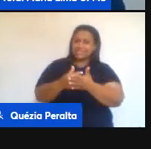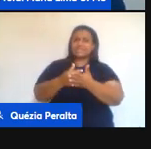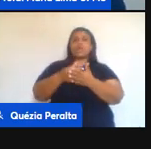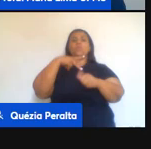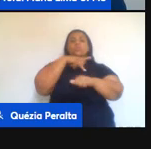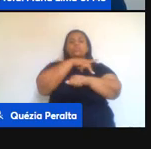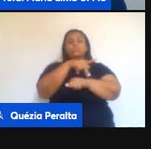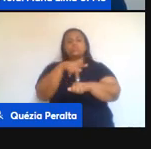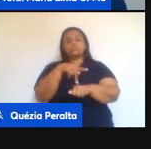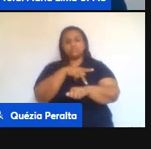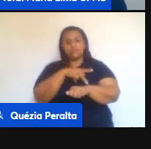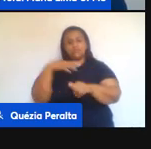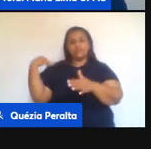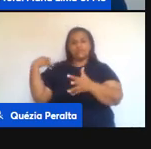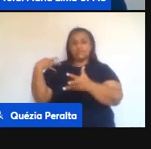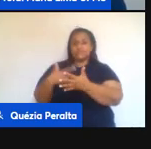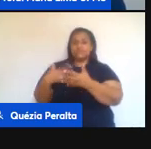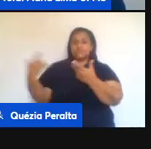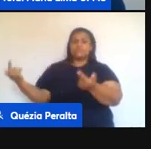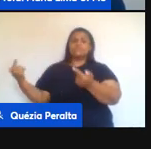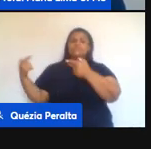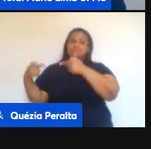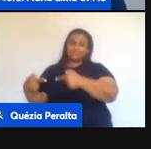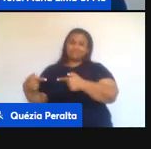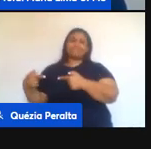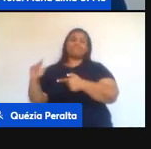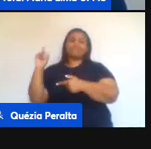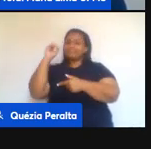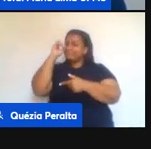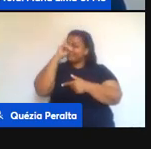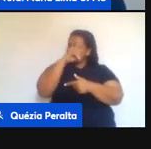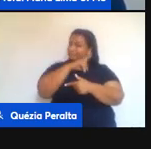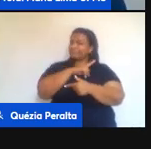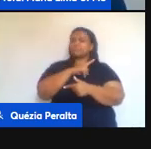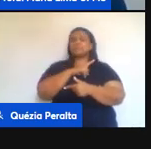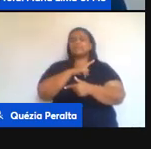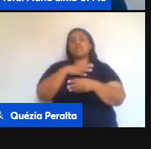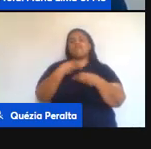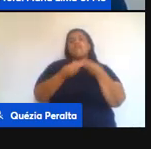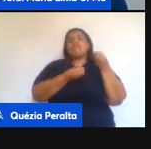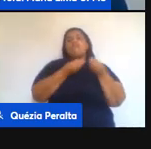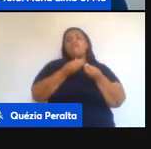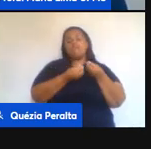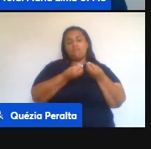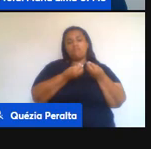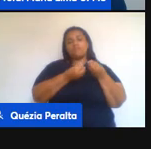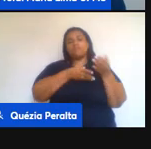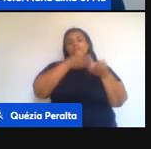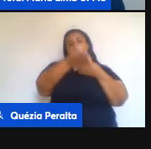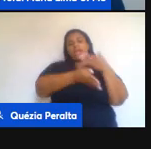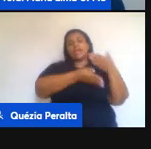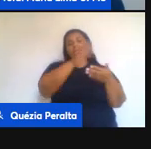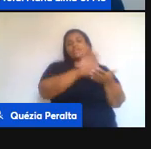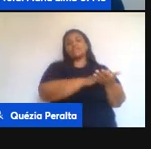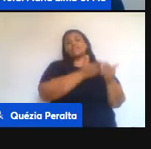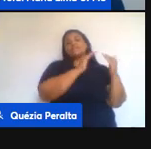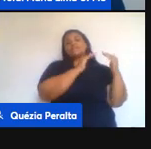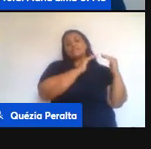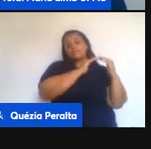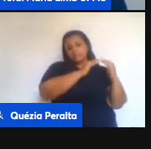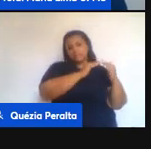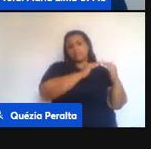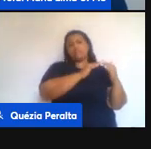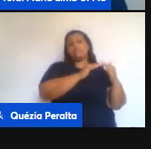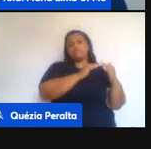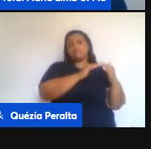tradição político-institucional autoritária. Então, como a gente pode enfrentar isso dentro da escola, que é um aparelho